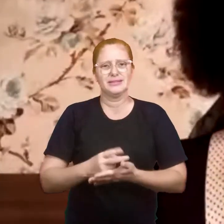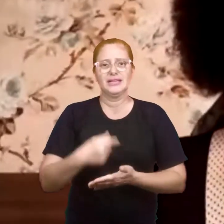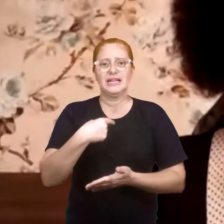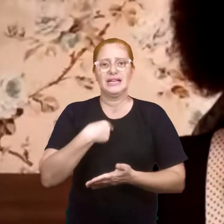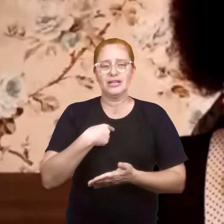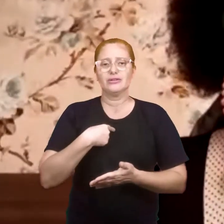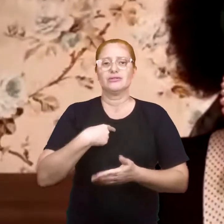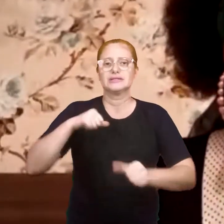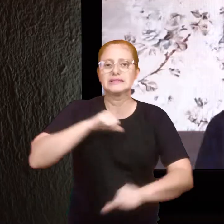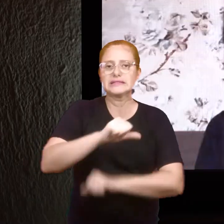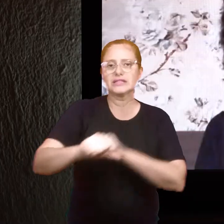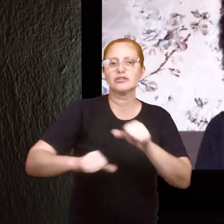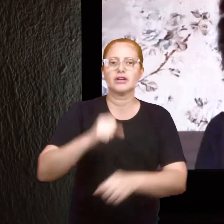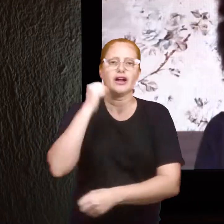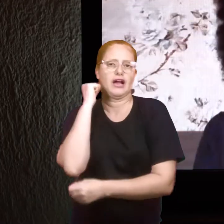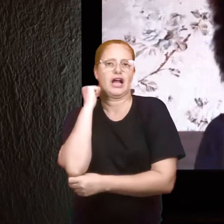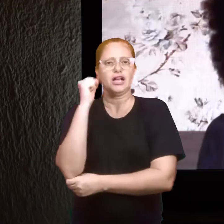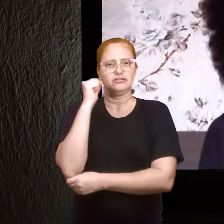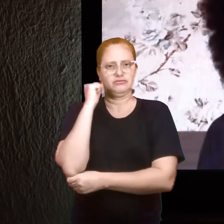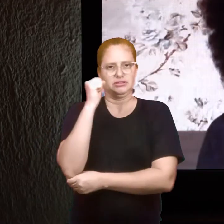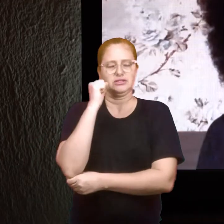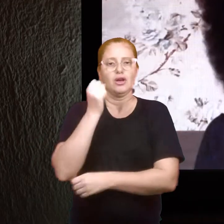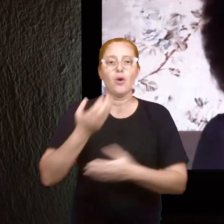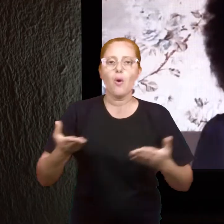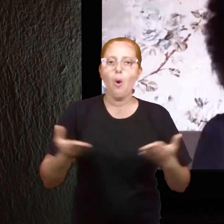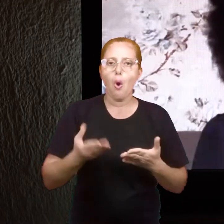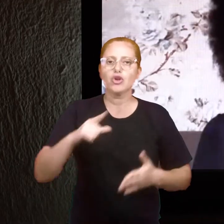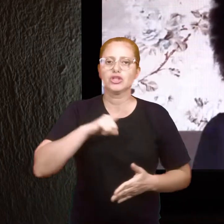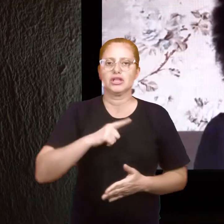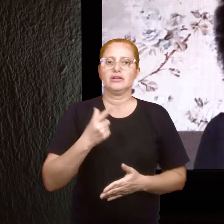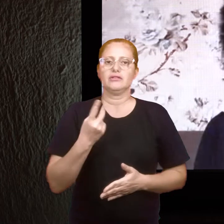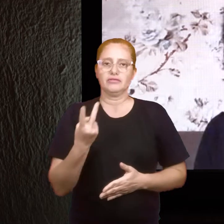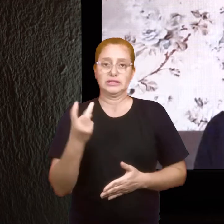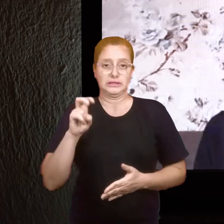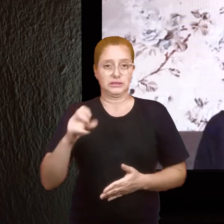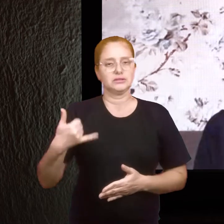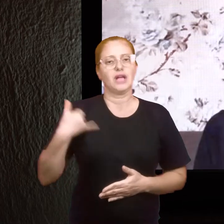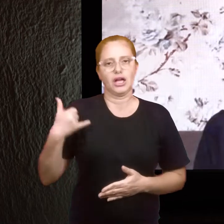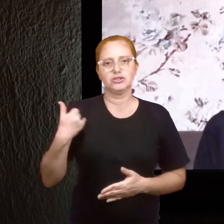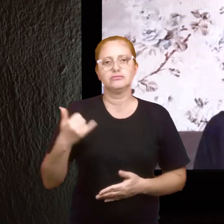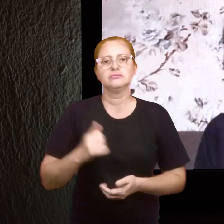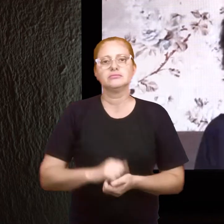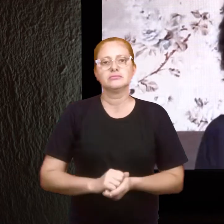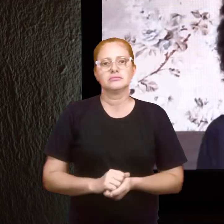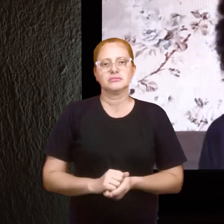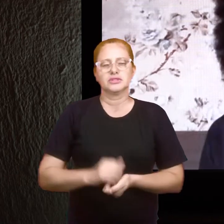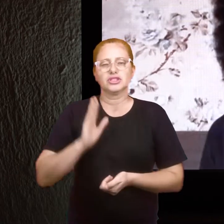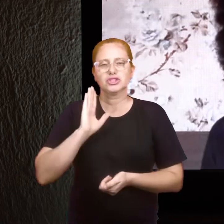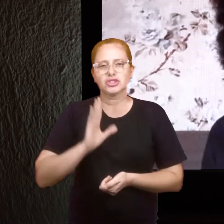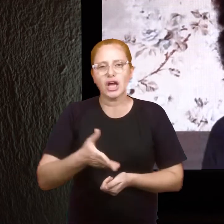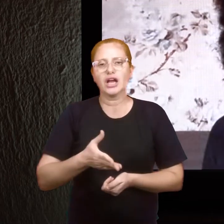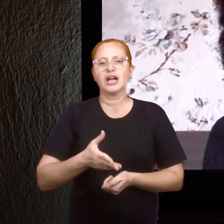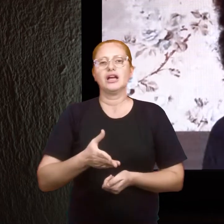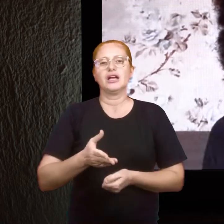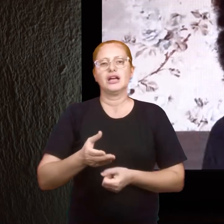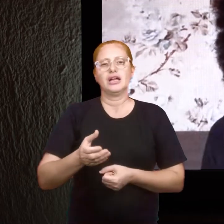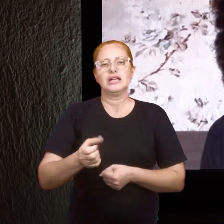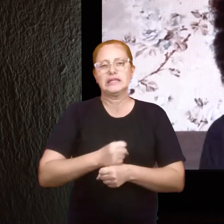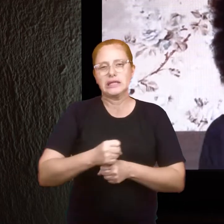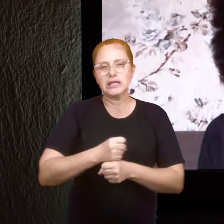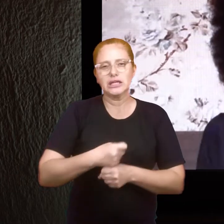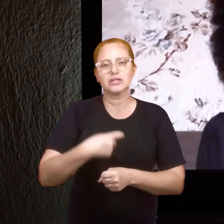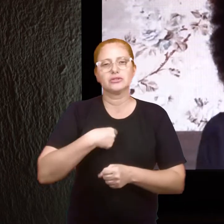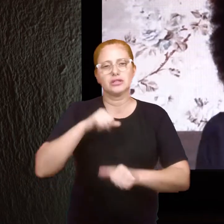tornando uma ativista. Hoje em dia, com 25 anos, já faz algum tempo em que me tornei